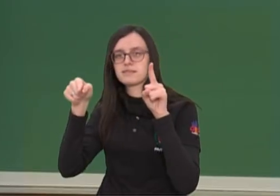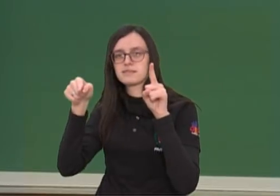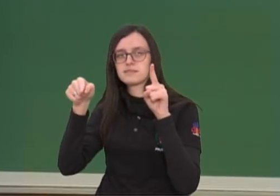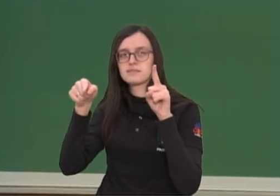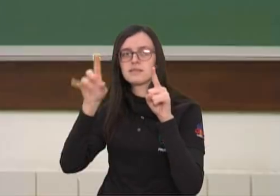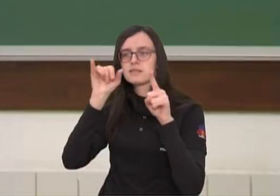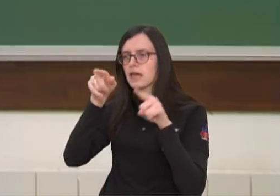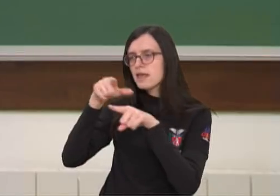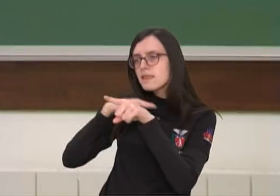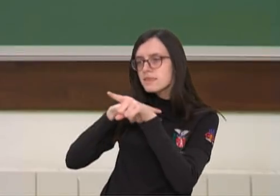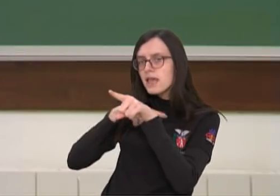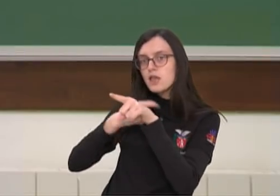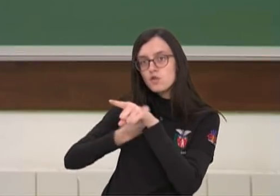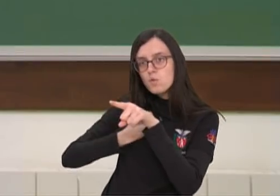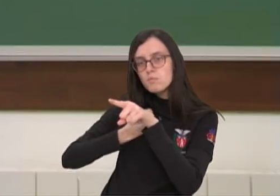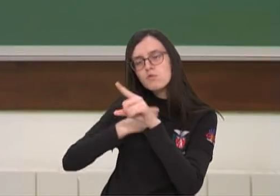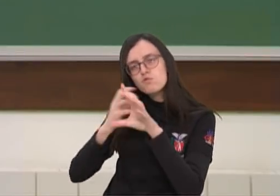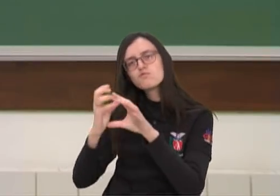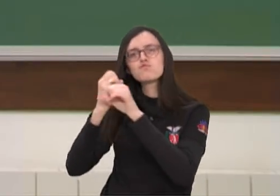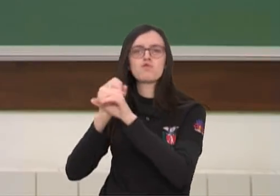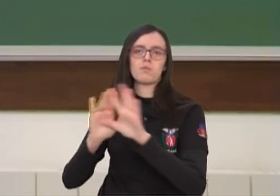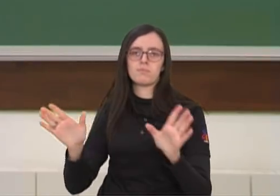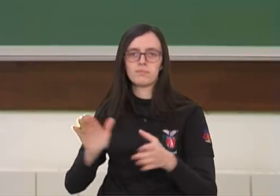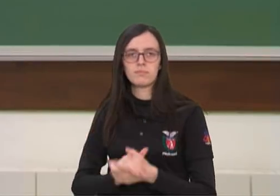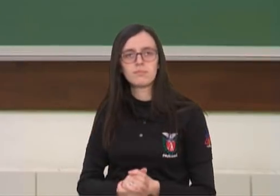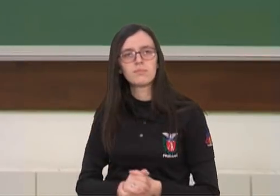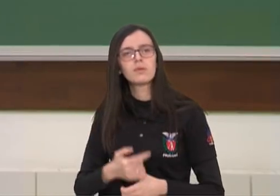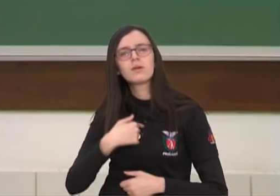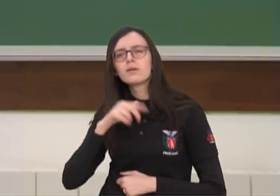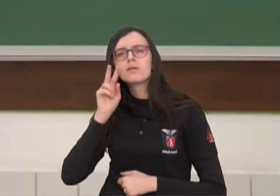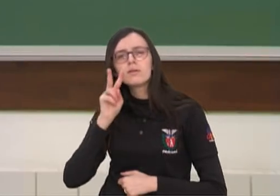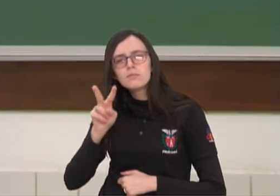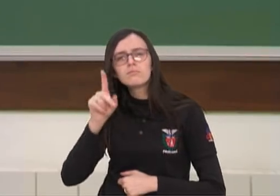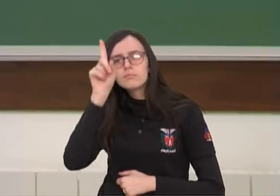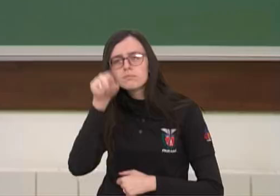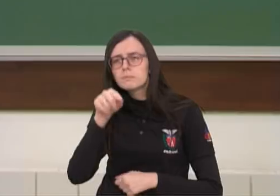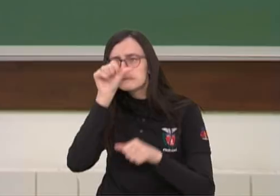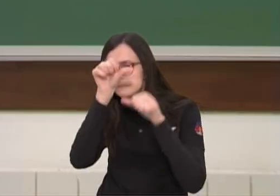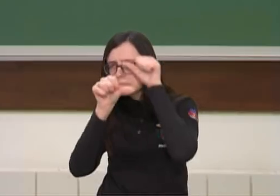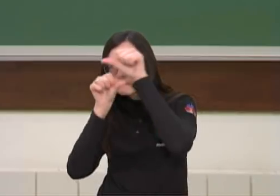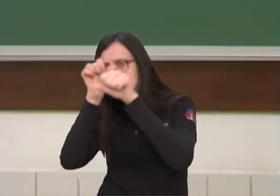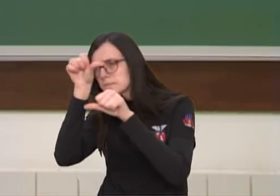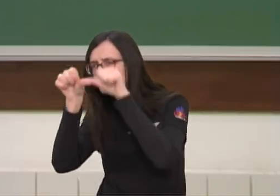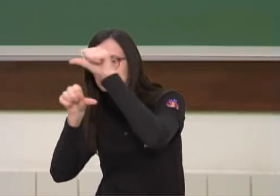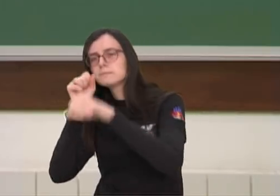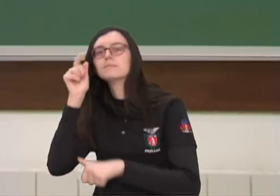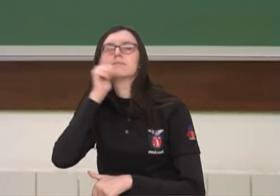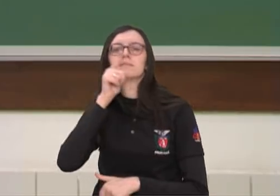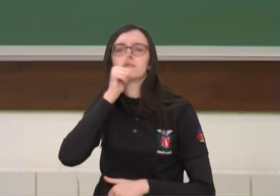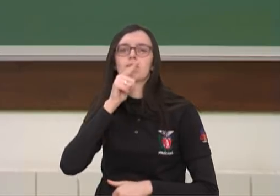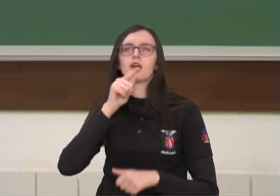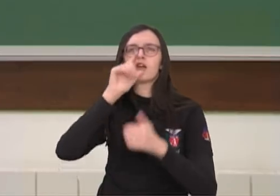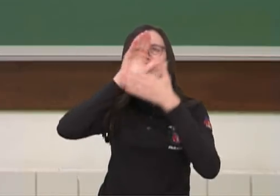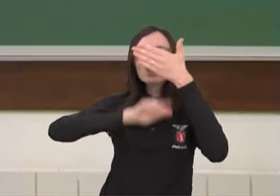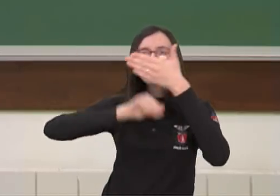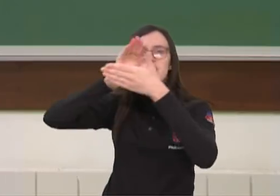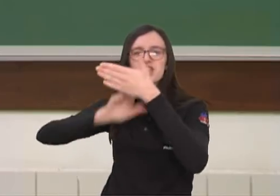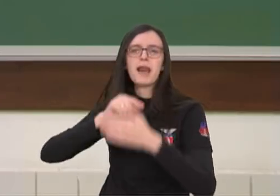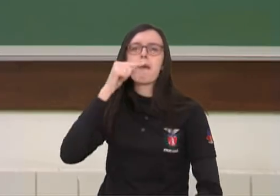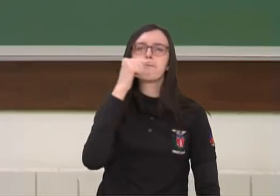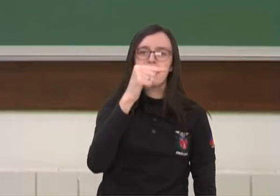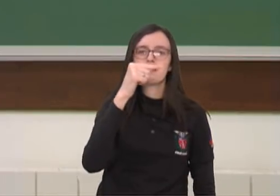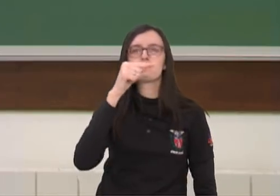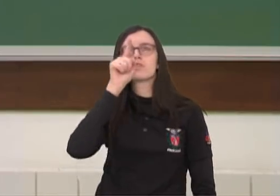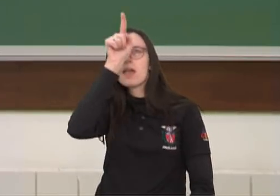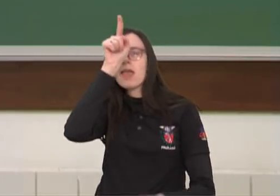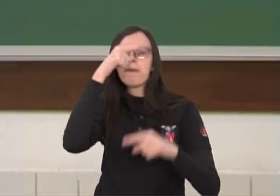algum número ali, é só eu somar. Então, eu faço as transformações para eu poder fazer a minha subtração. Por que